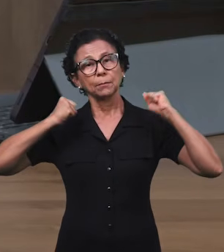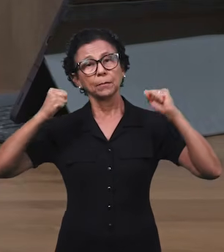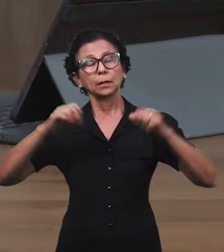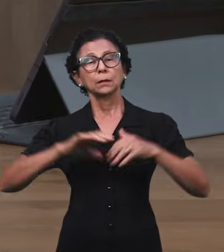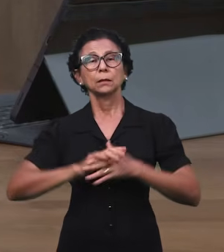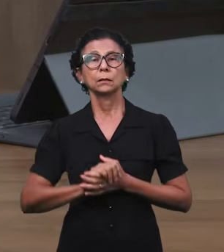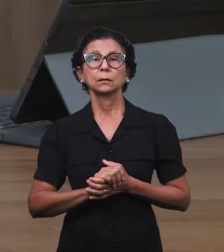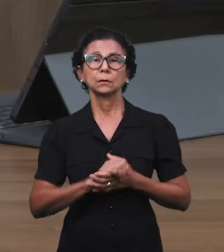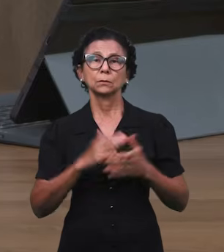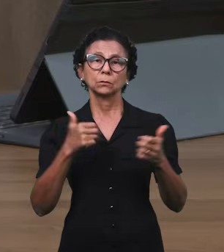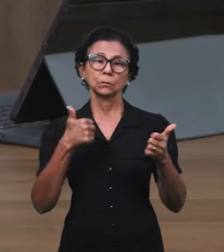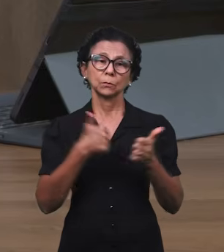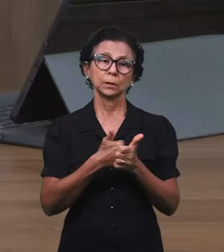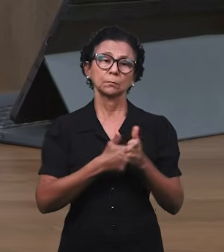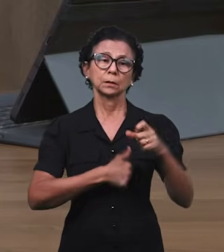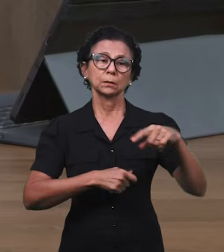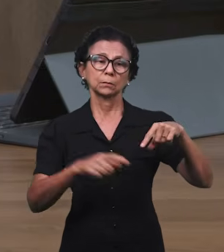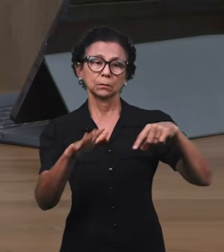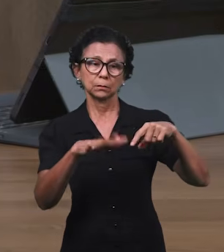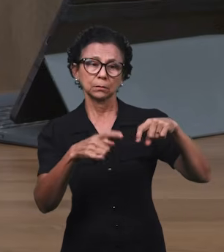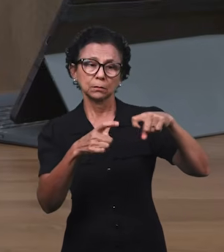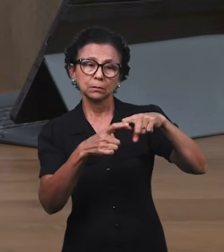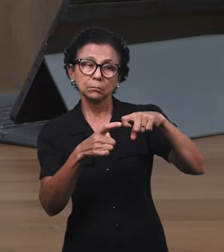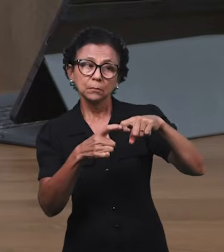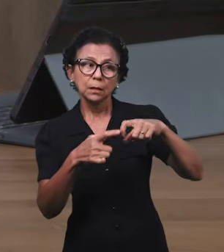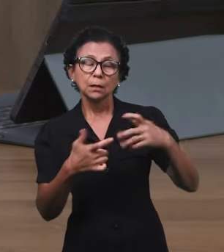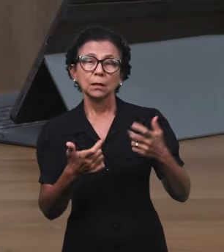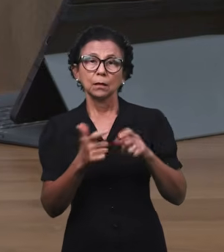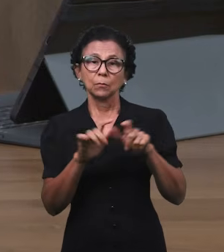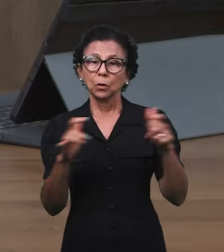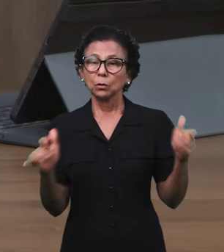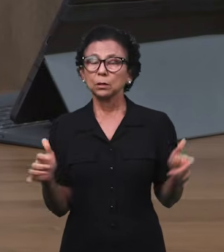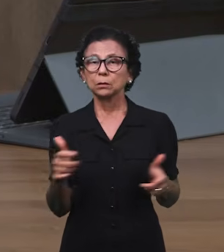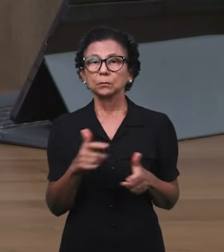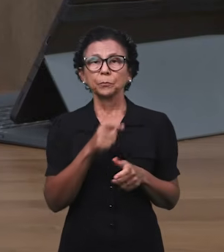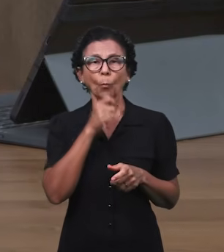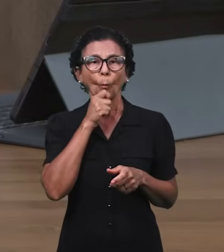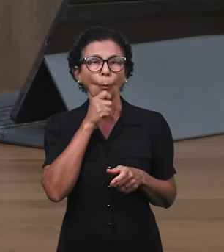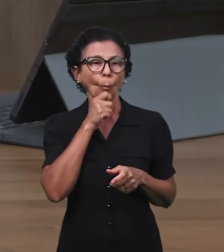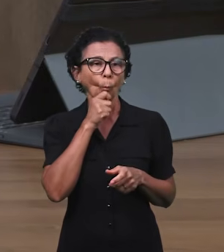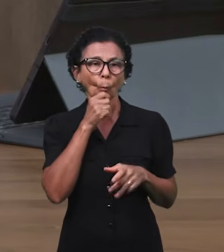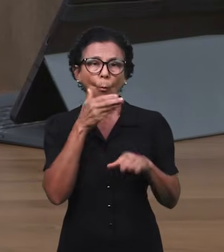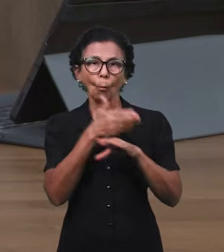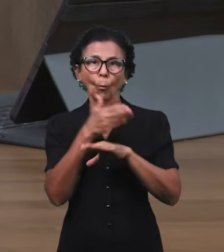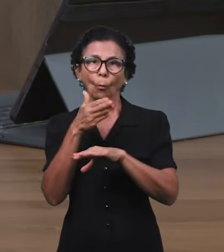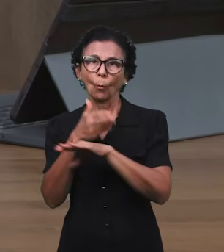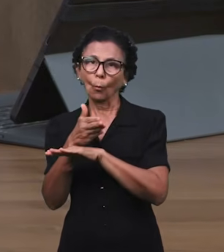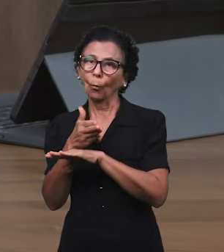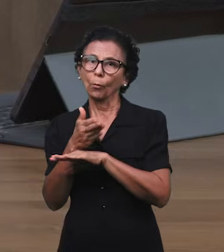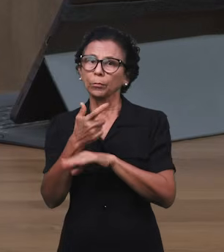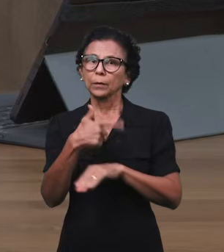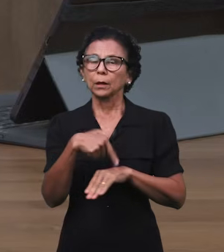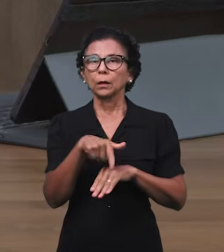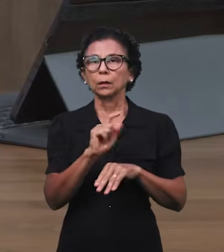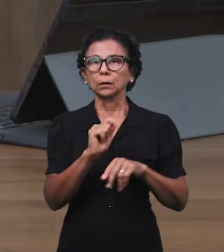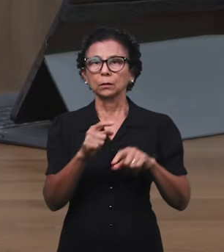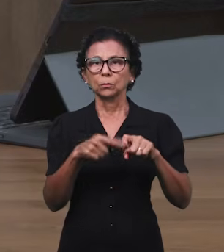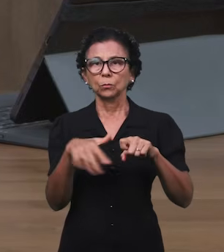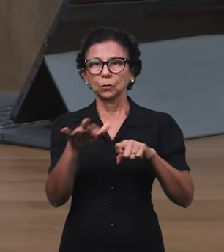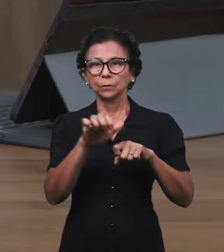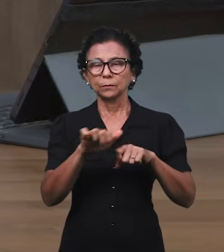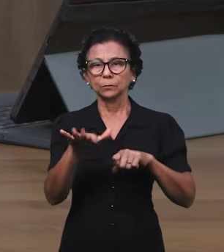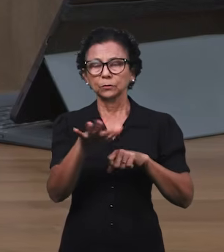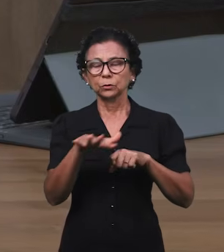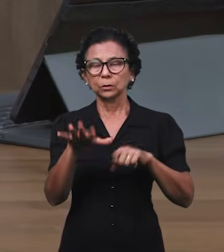acompanhamento médico, e muitos aqui, né, talvez não tenham acesso fácil a um reumatologista,